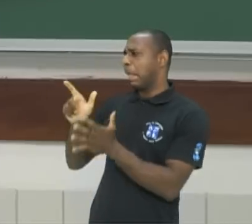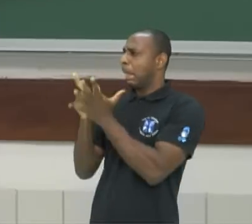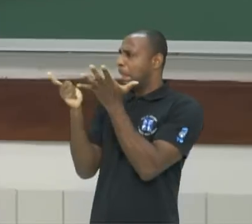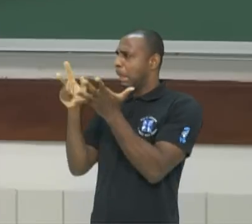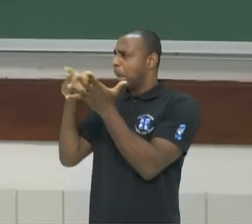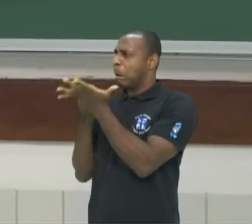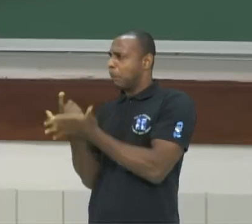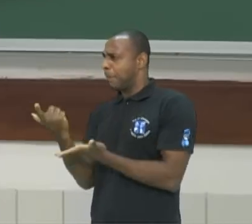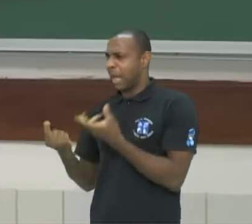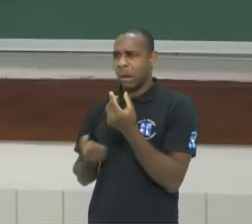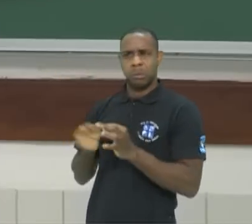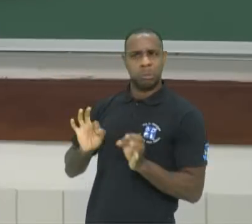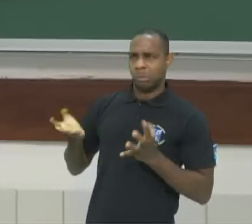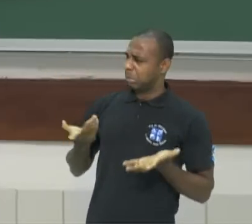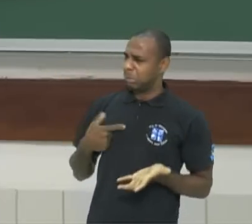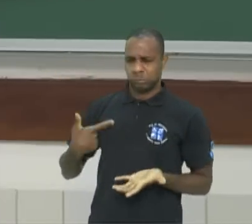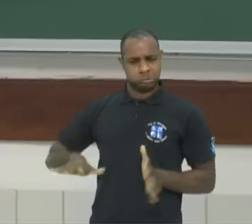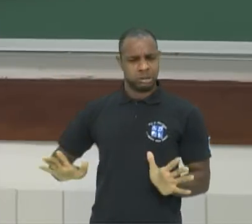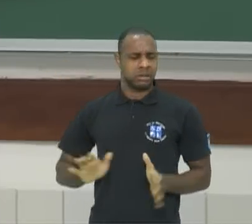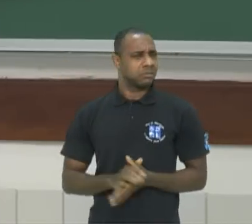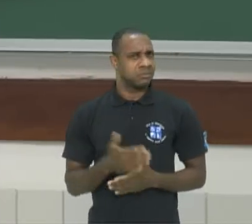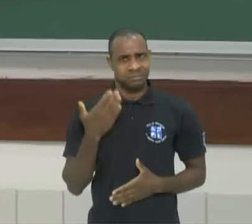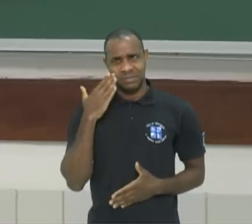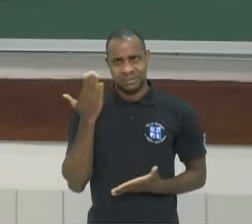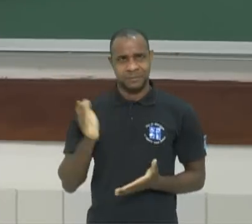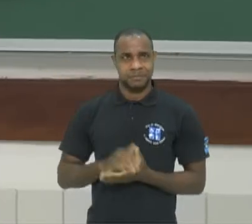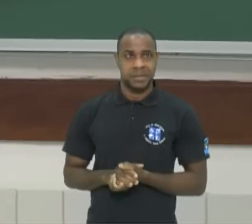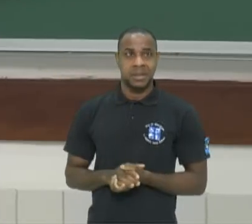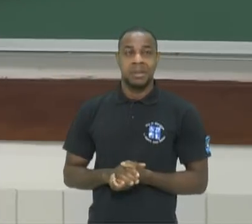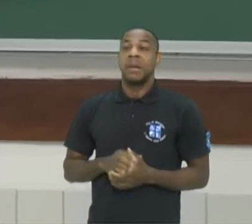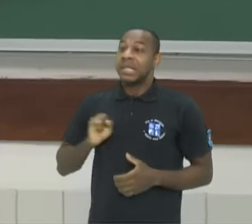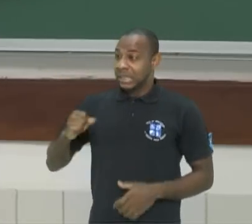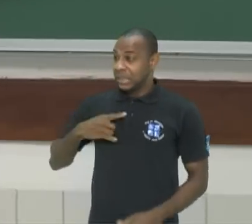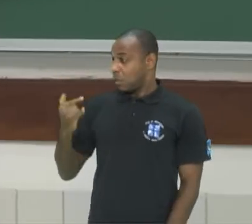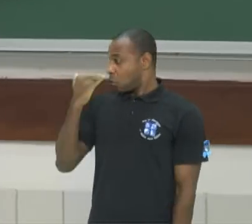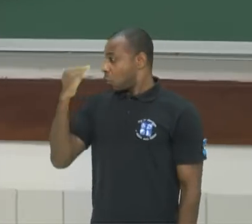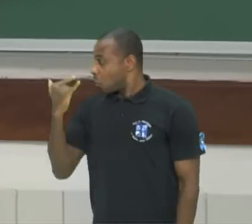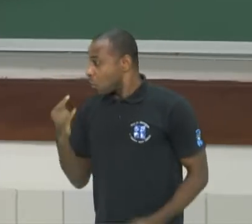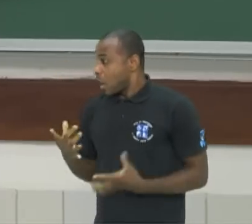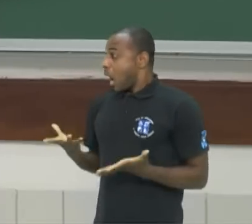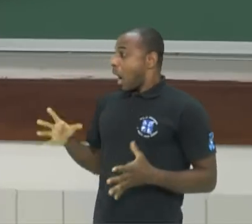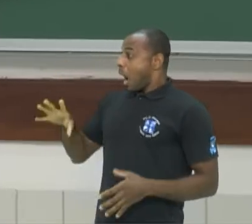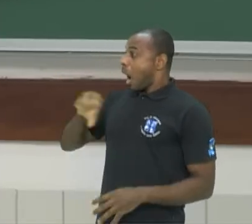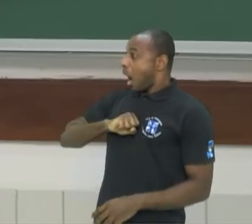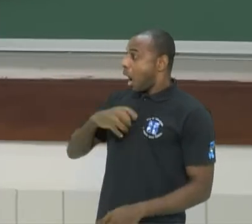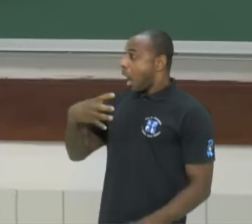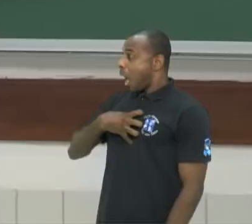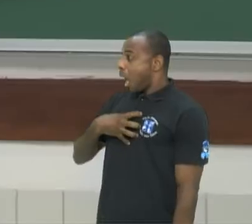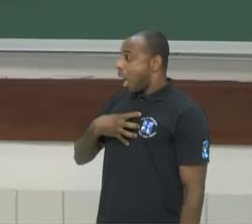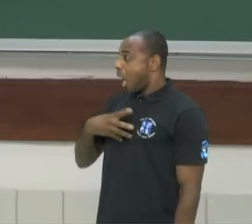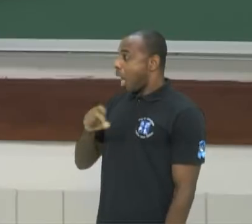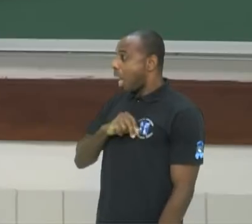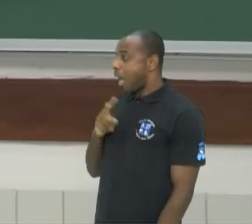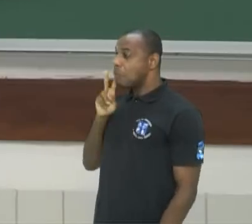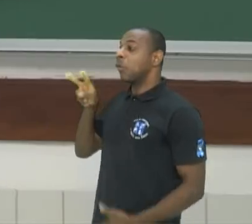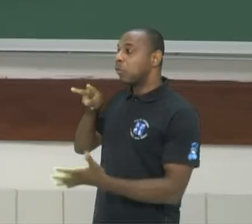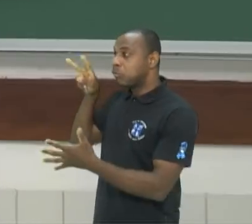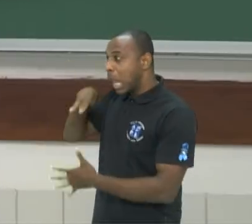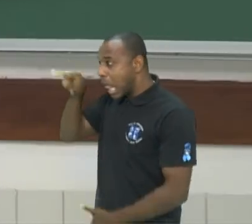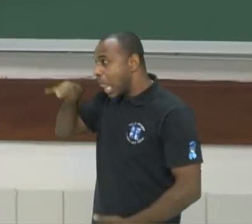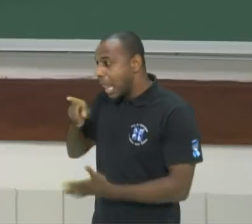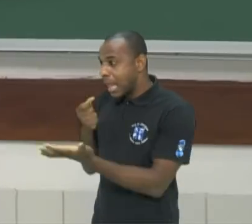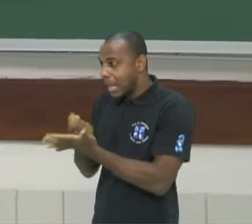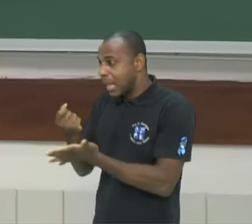e não vou comprar aquele jornal, ok? Né? Ou a mesma notícia que está passando ali no meu celular. Então, muito importante